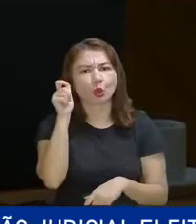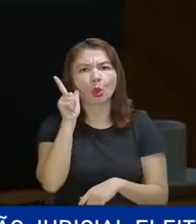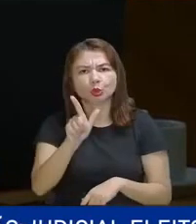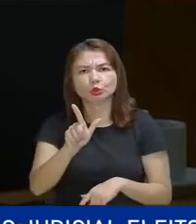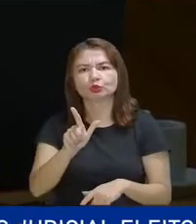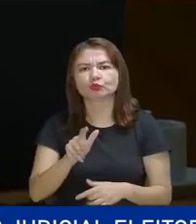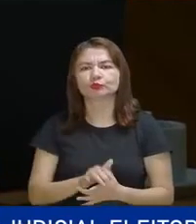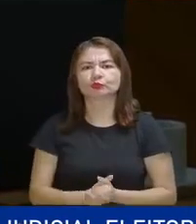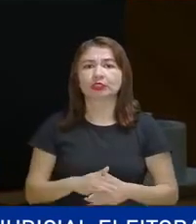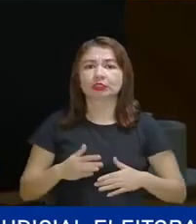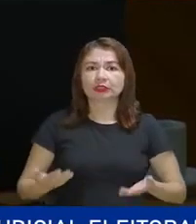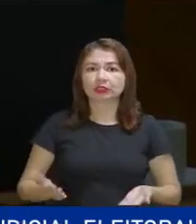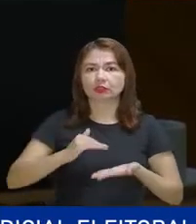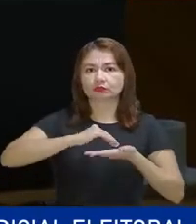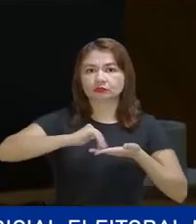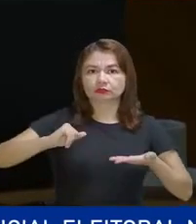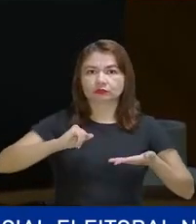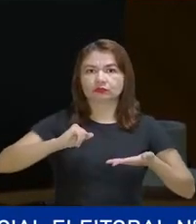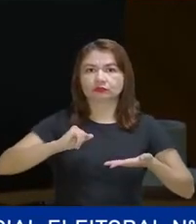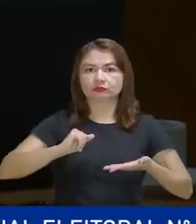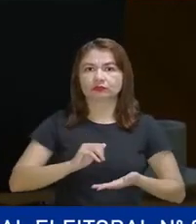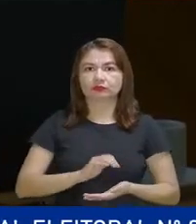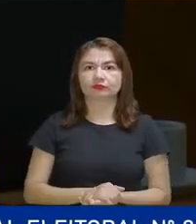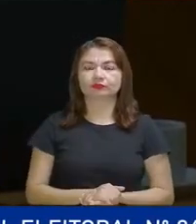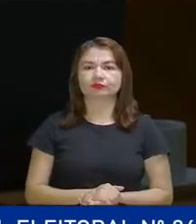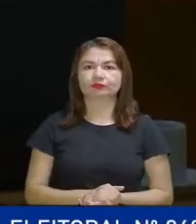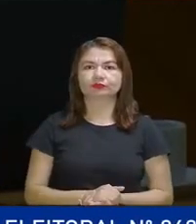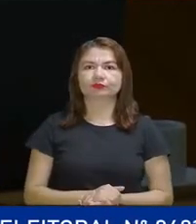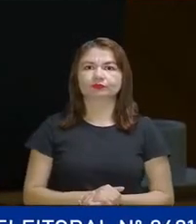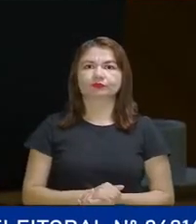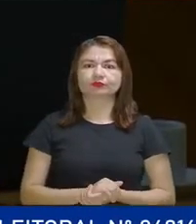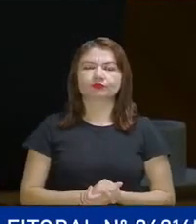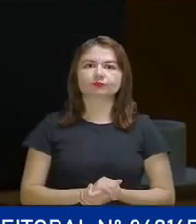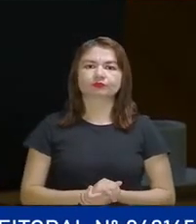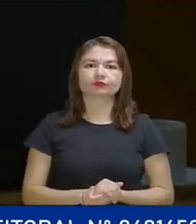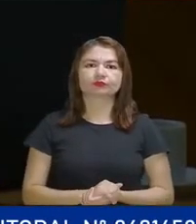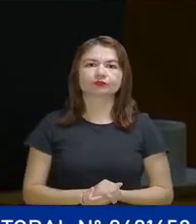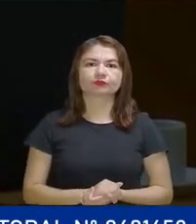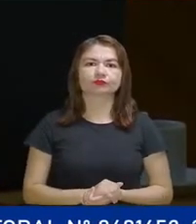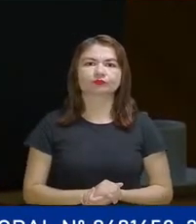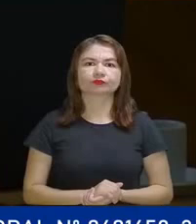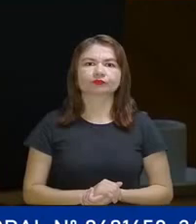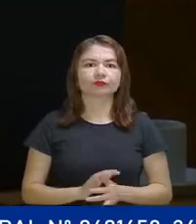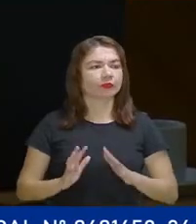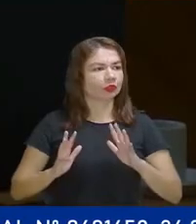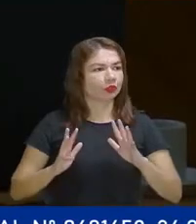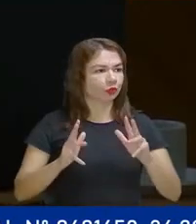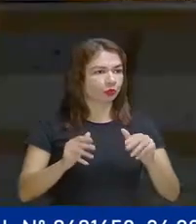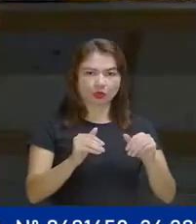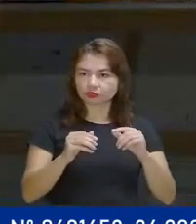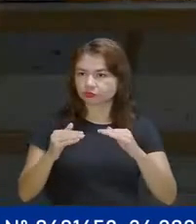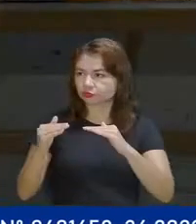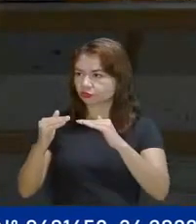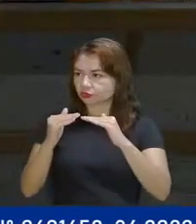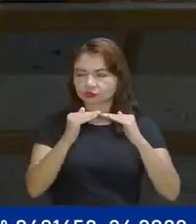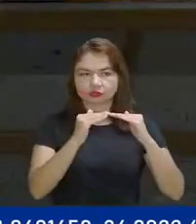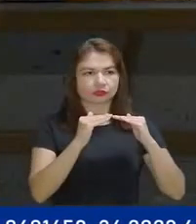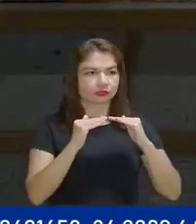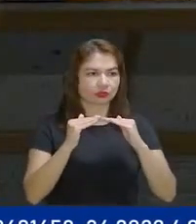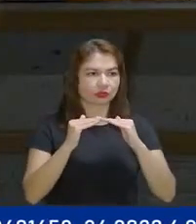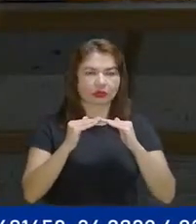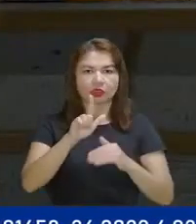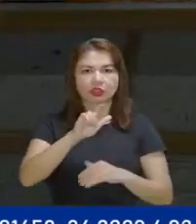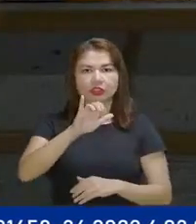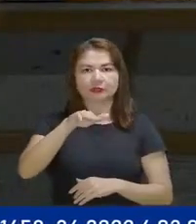eu estou aqui rejeitando essa preliminar. A inépcia da inicial? Isto. Estando todos de acordo, preliminar rejeitada.